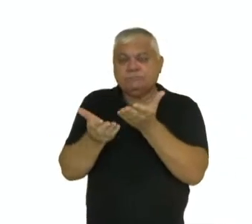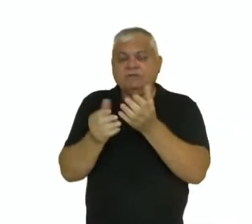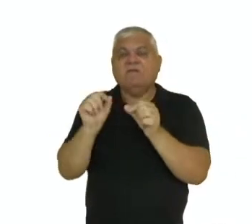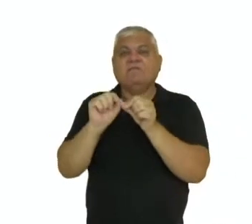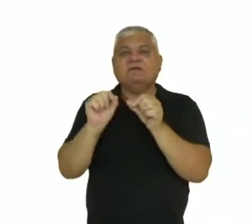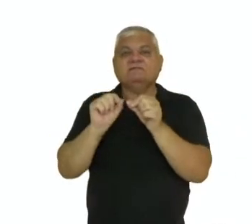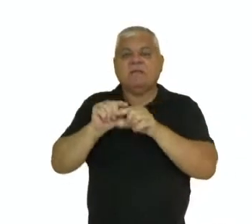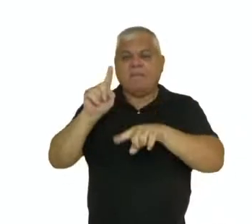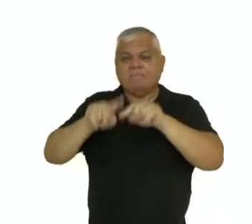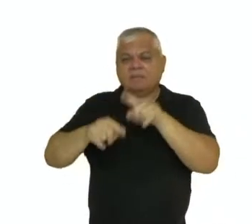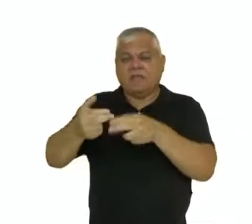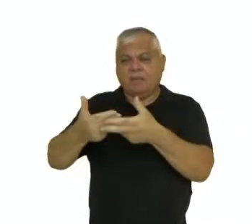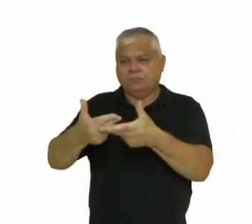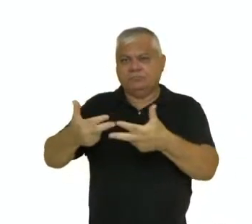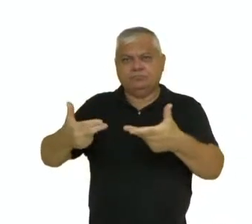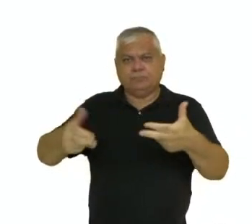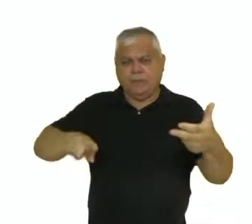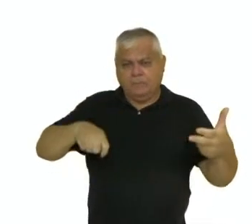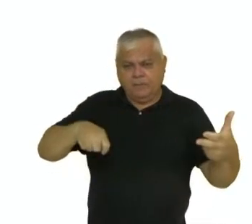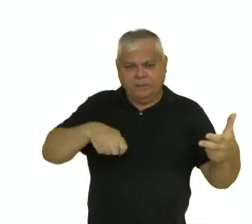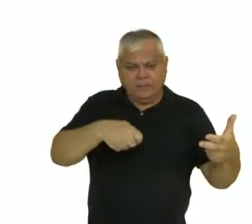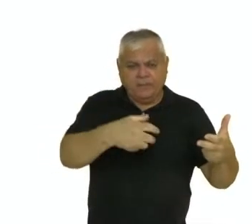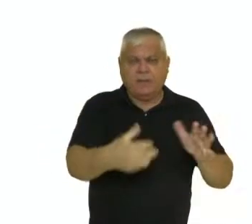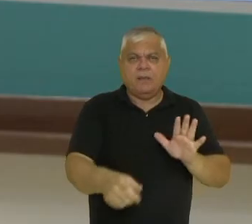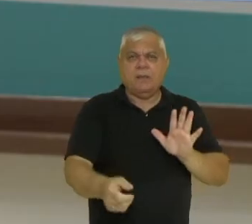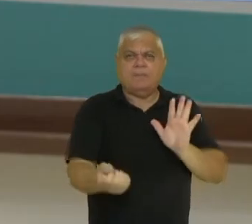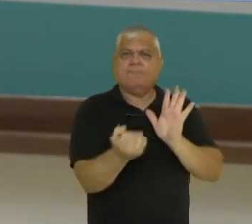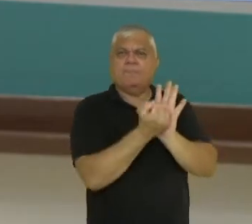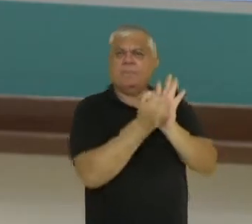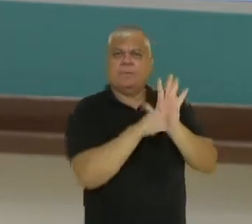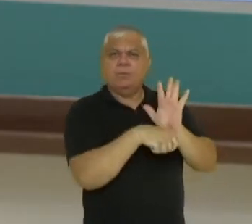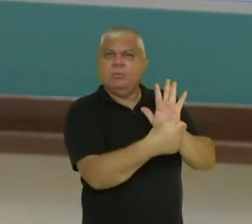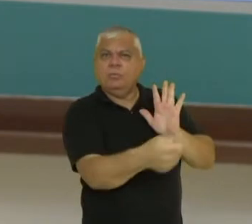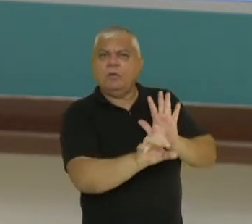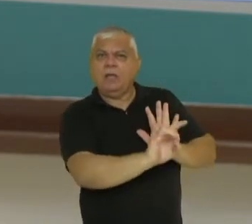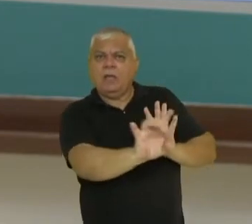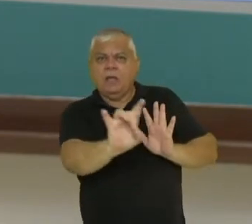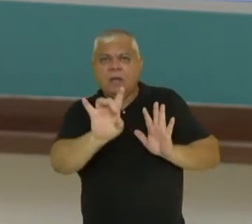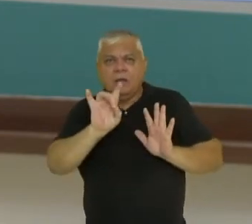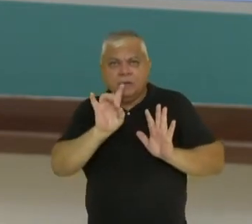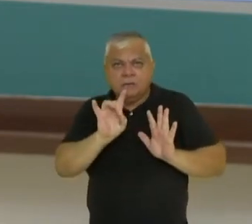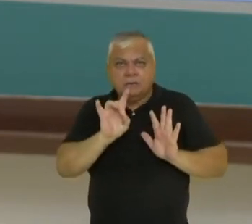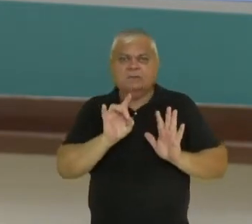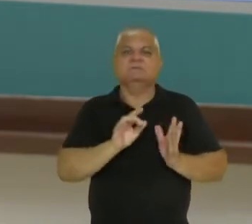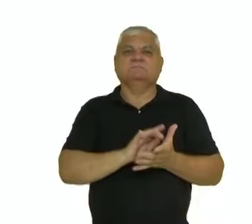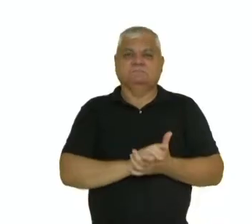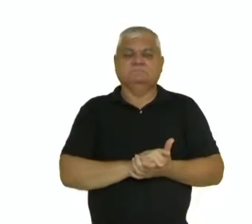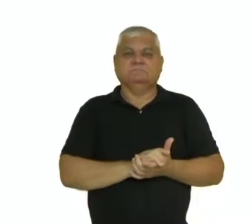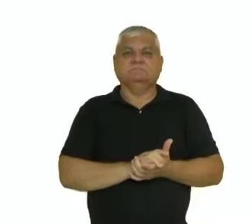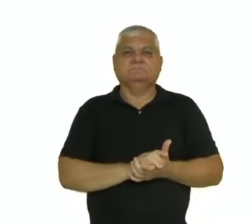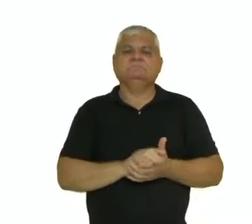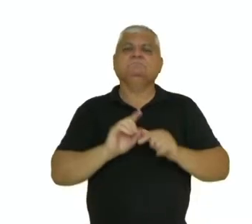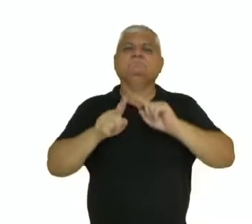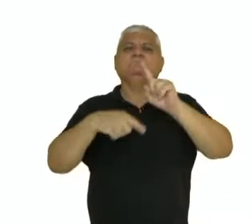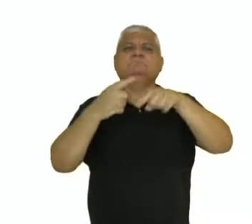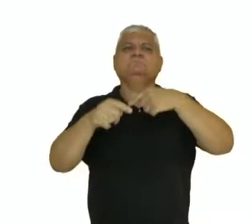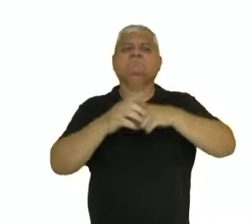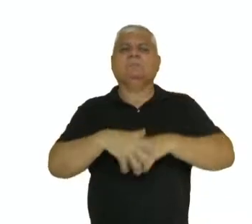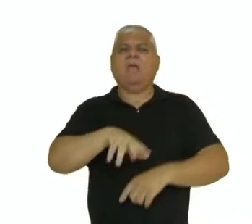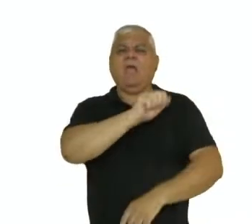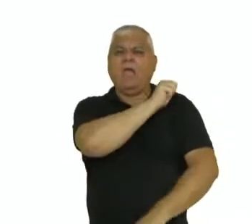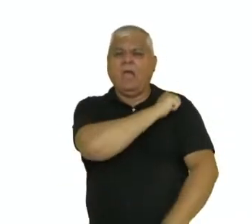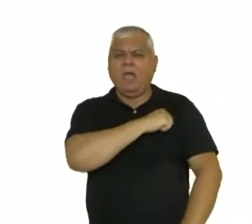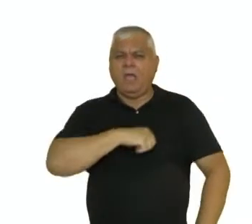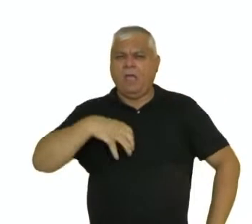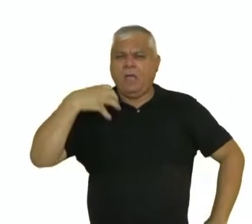que representariam a simbologia própria para representar cada elemento. E aí o Aristóteles aprimorou o